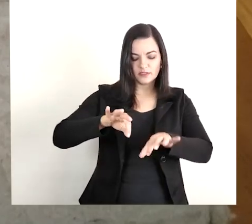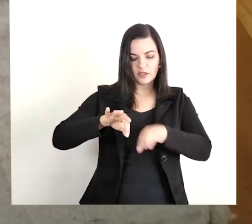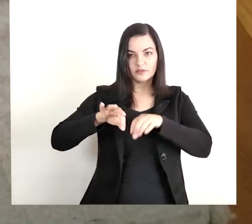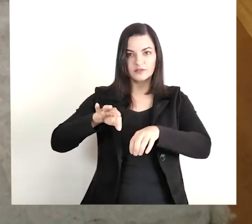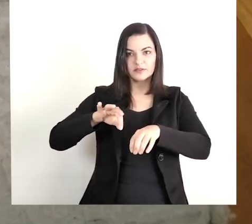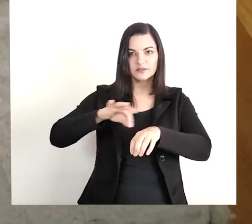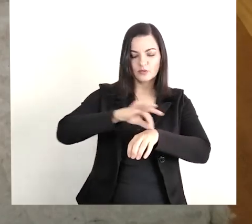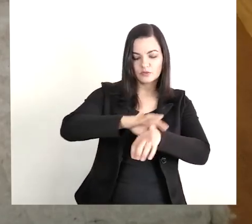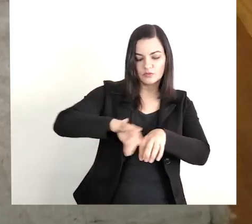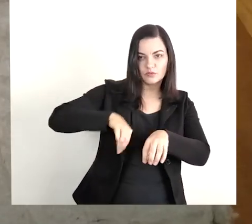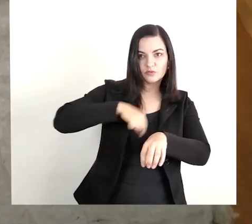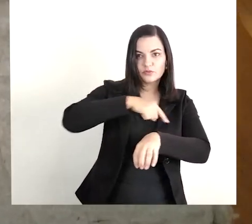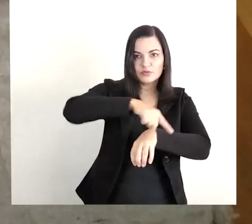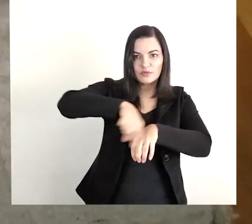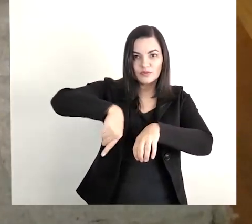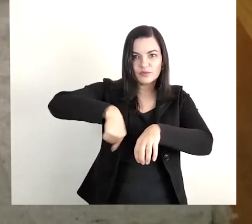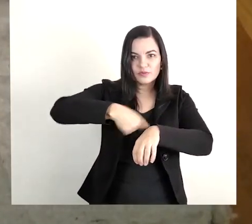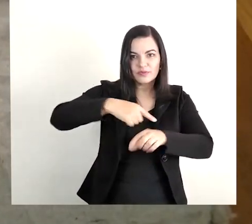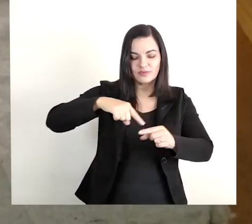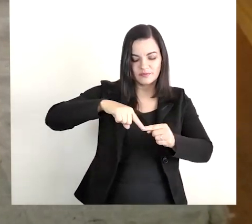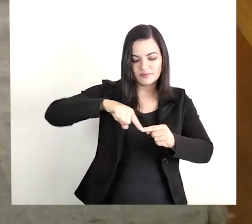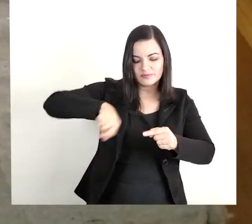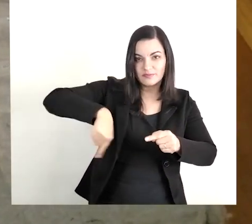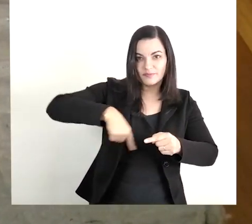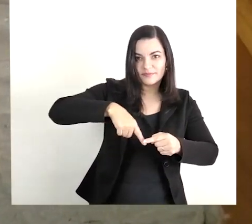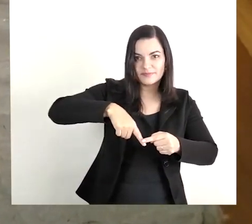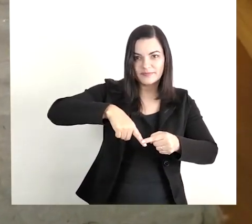Faz isso 6 vezes.